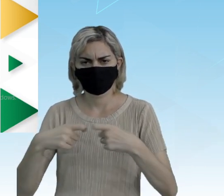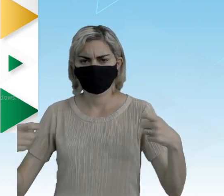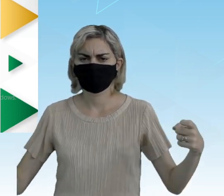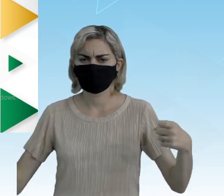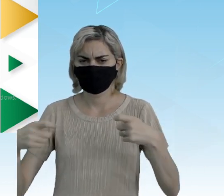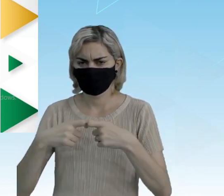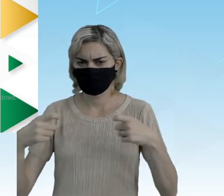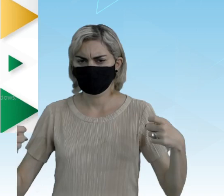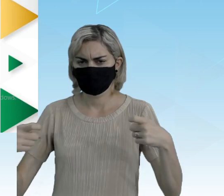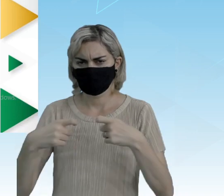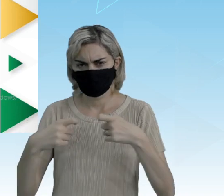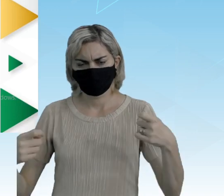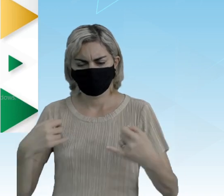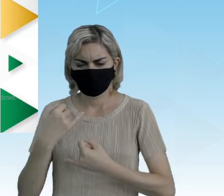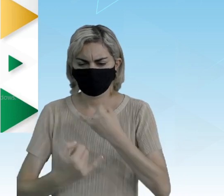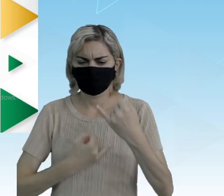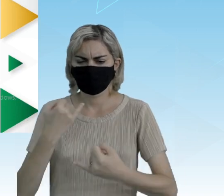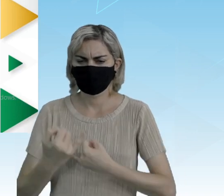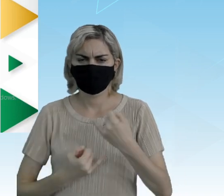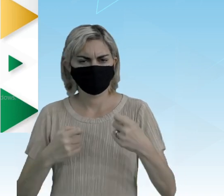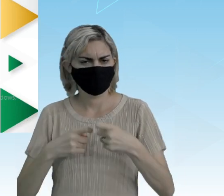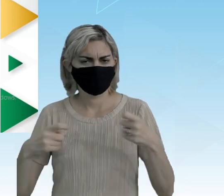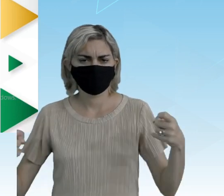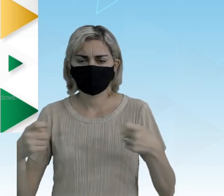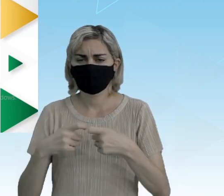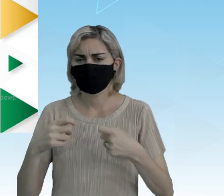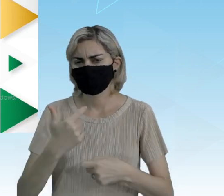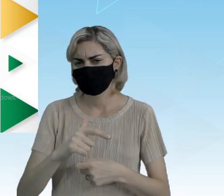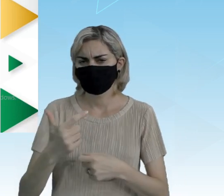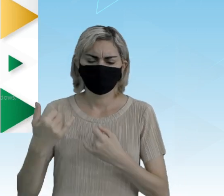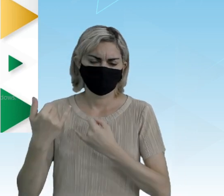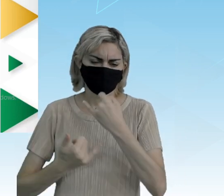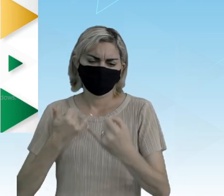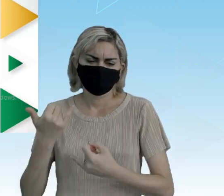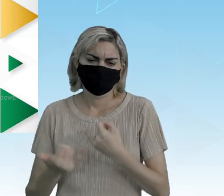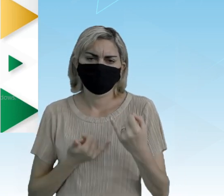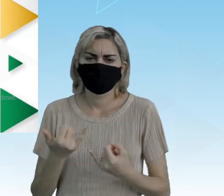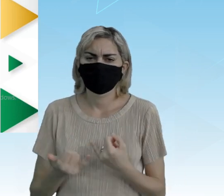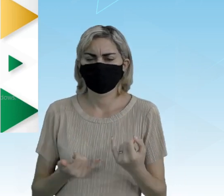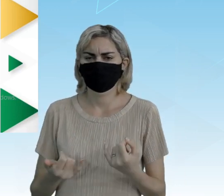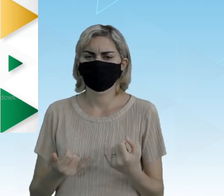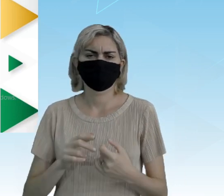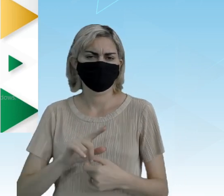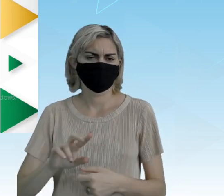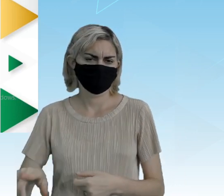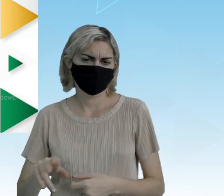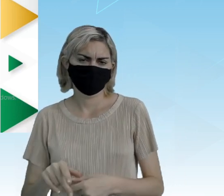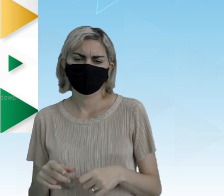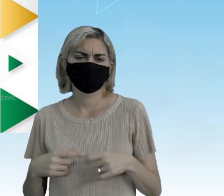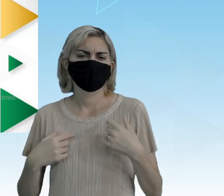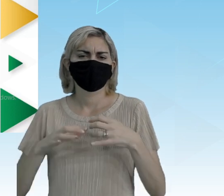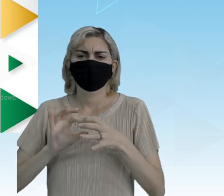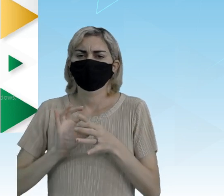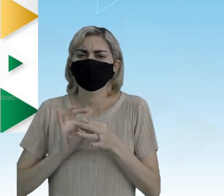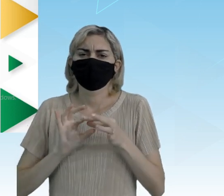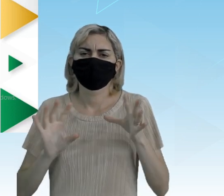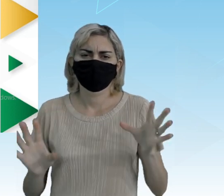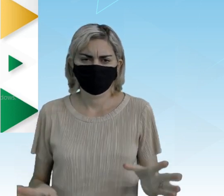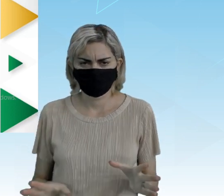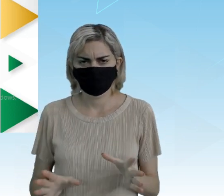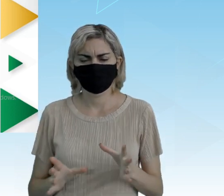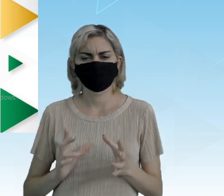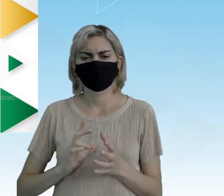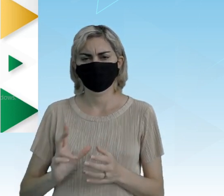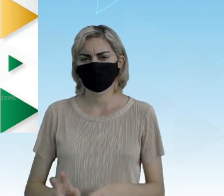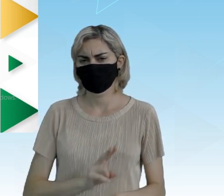pessoal, brinquedo, jogar brincadeira. Não tem isso de brinquedo de menino, brinquedo de menina, não. Brinquedo é livre, brinquedo a gente vai